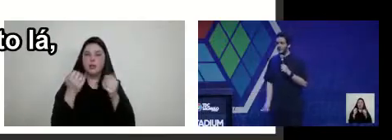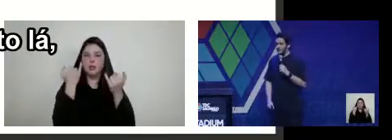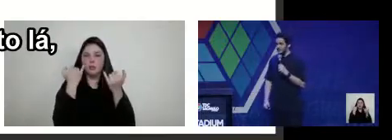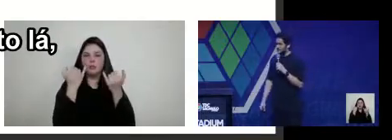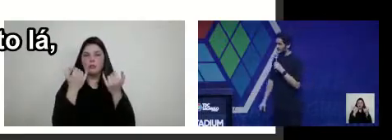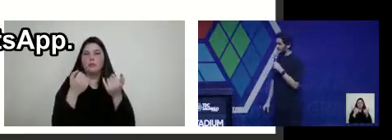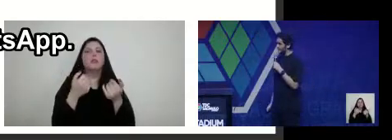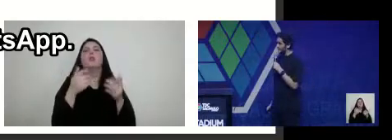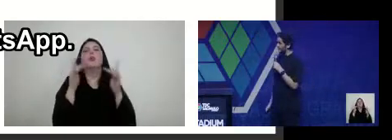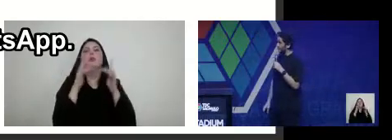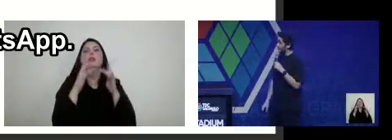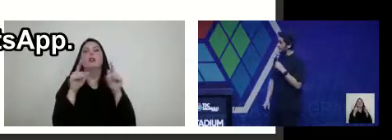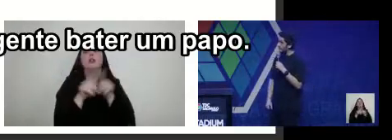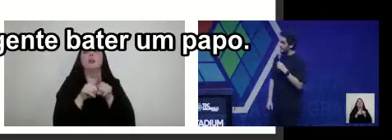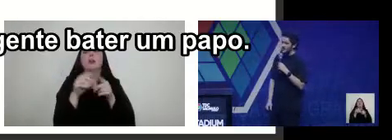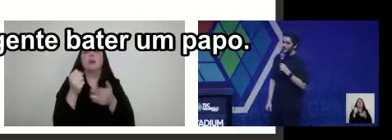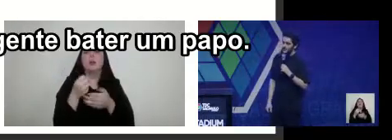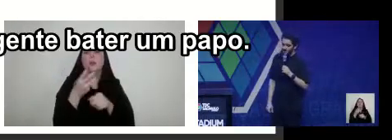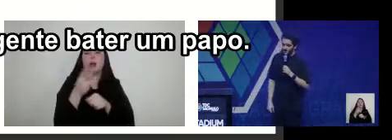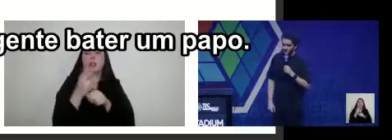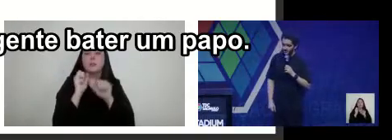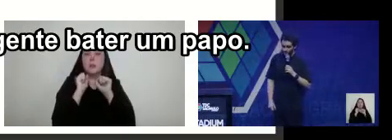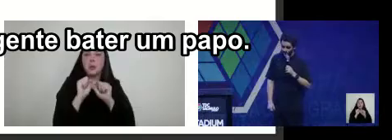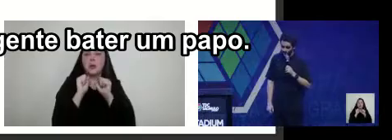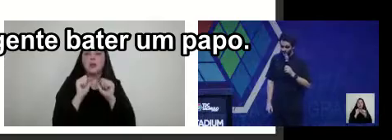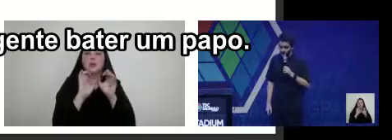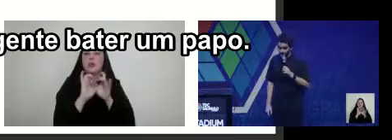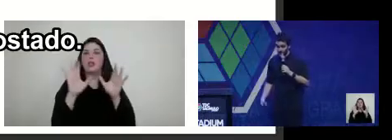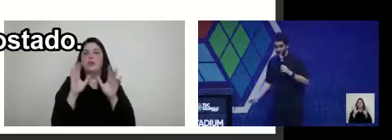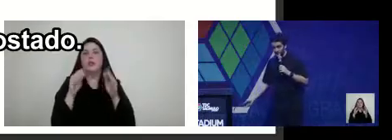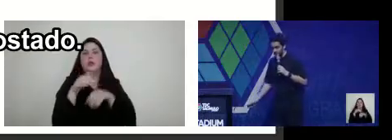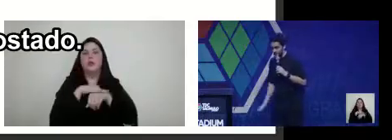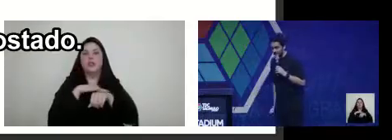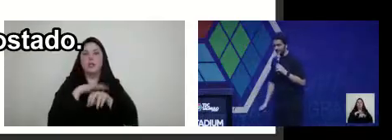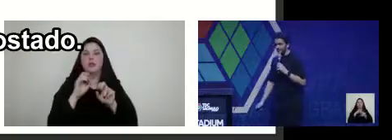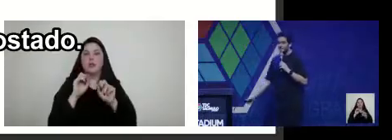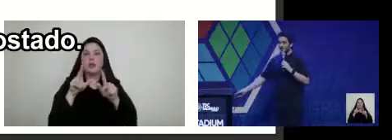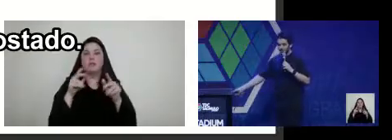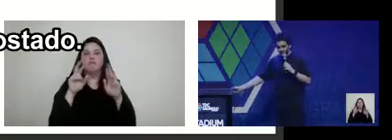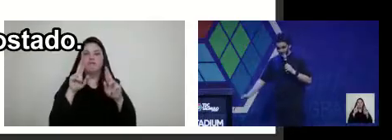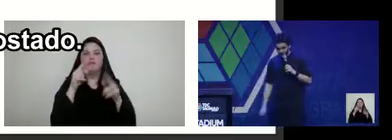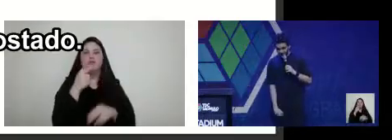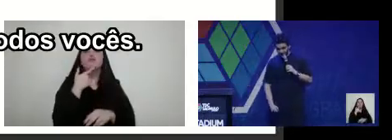meu contato lá, mandar mensagem no WhatsApp, então eu estou sempre disponível para a gente bater um papo. Tá? Espero que vocês tenham gostado, muito obrigado pela atenção.